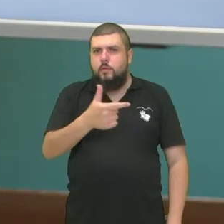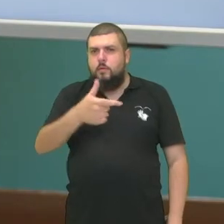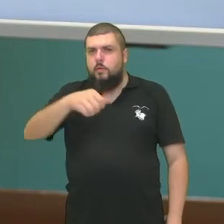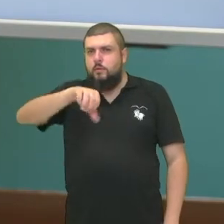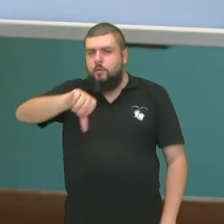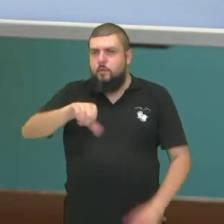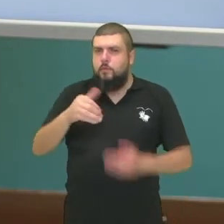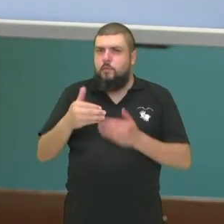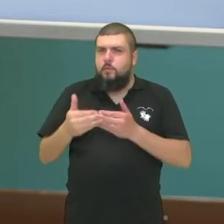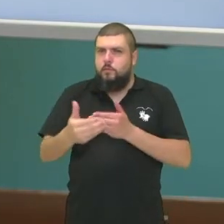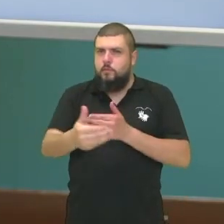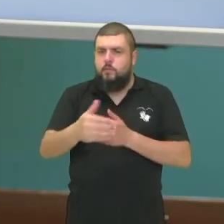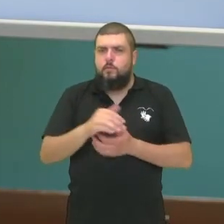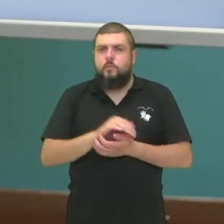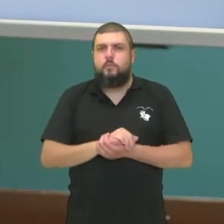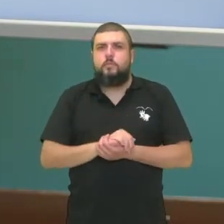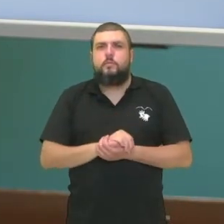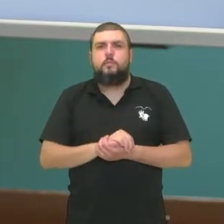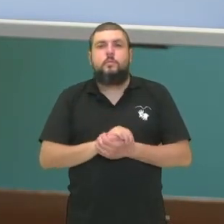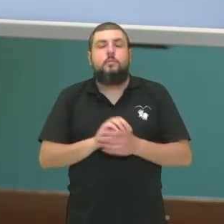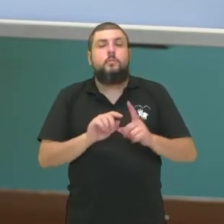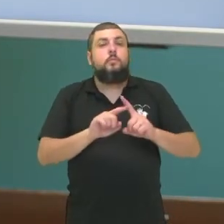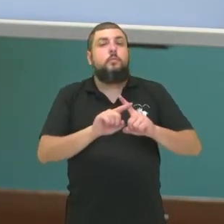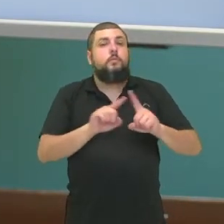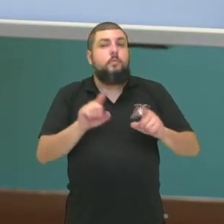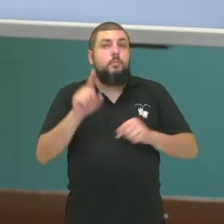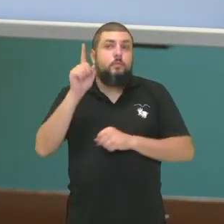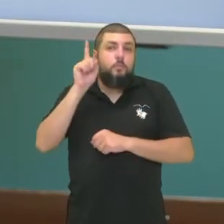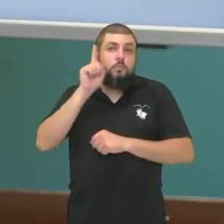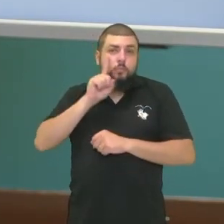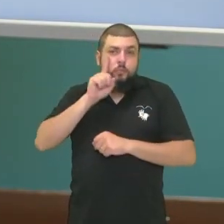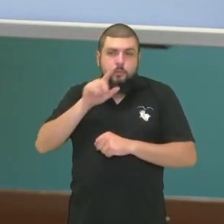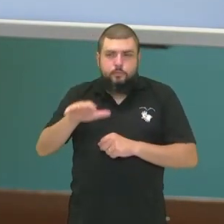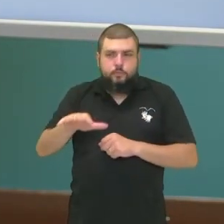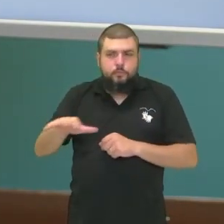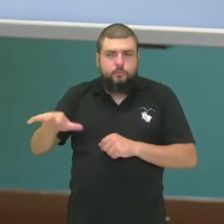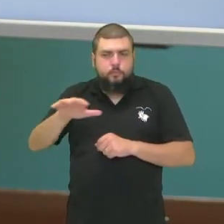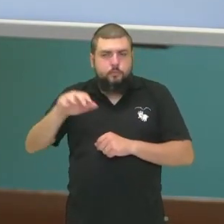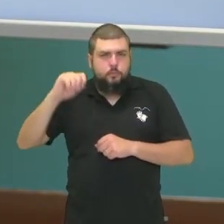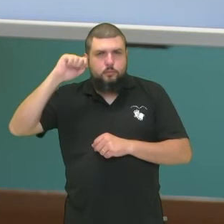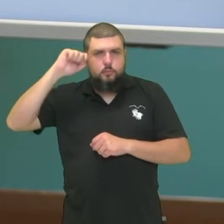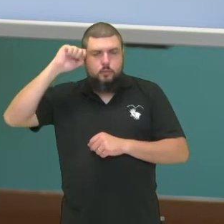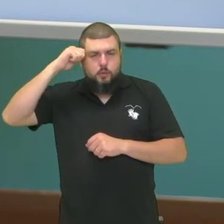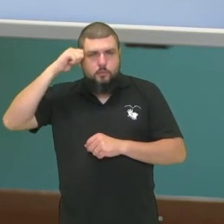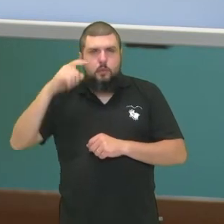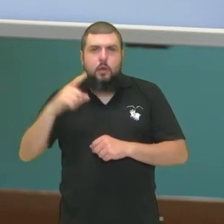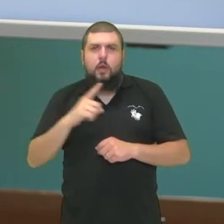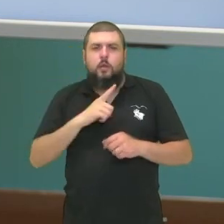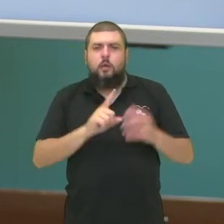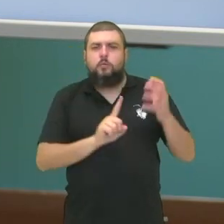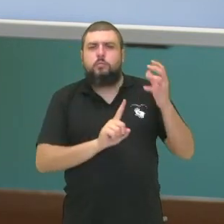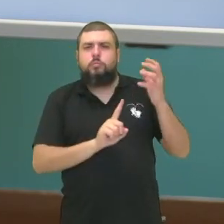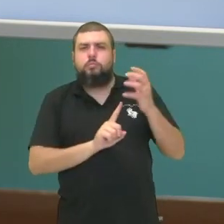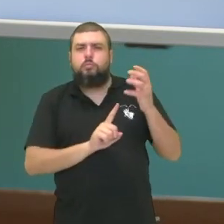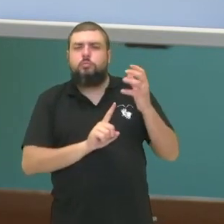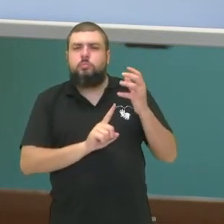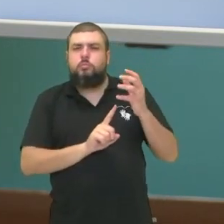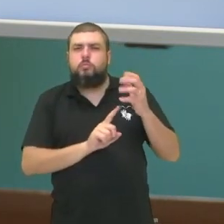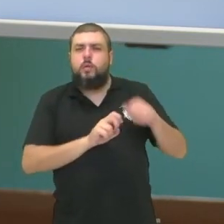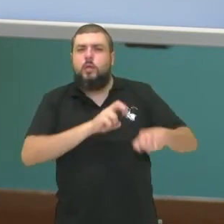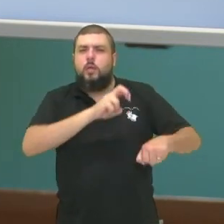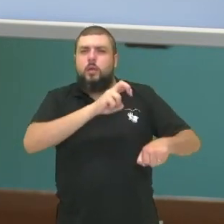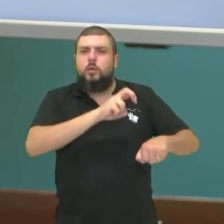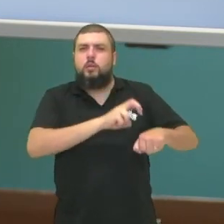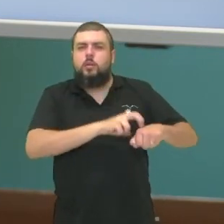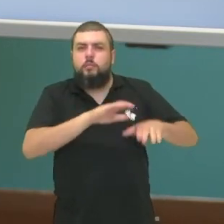só, os negros americanos, influenciados pelo sapateado clássico irlandês, criaram uma dança nova com